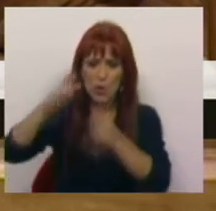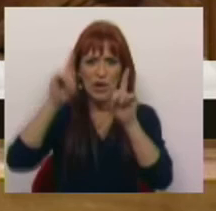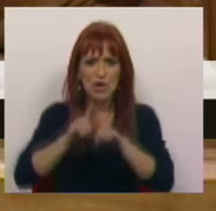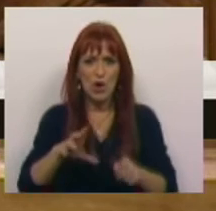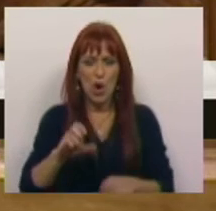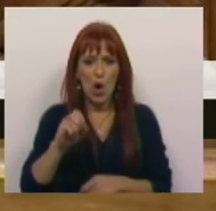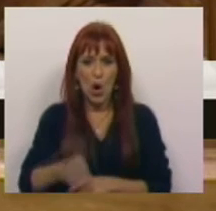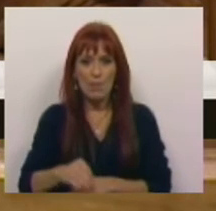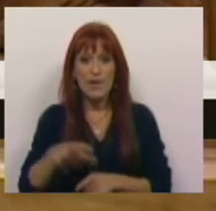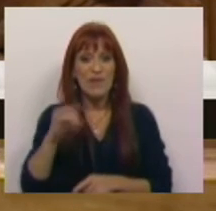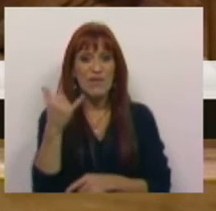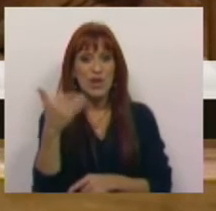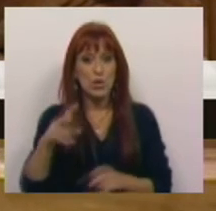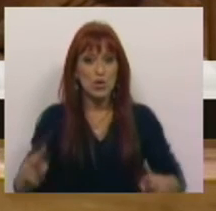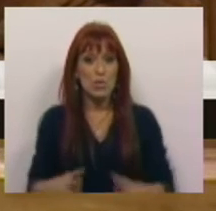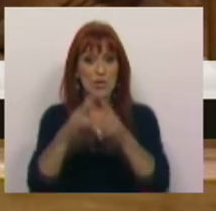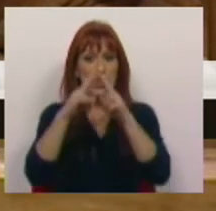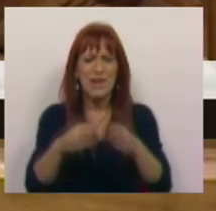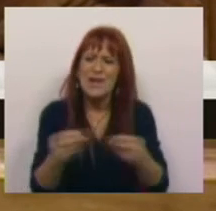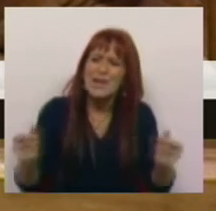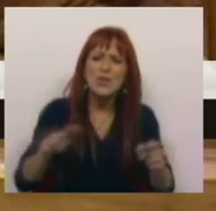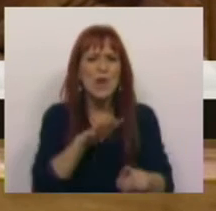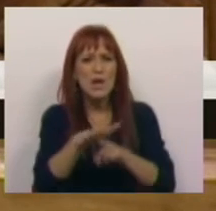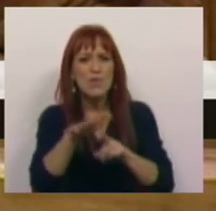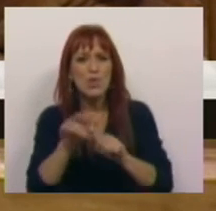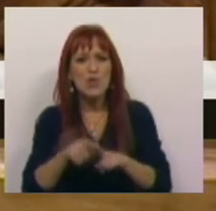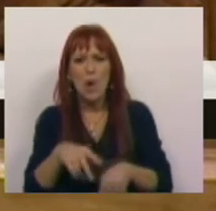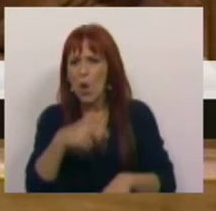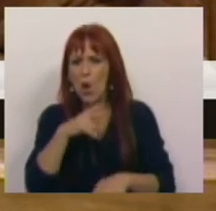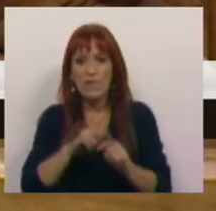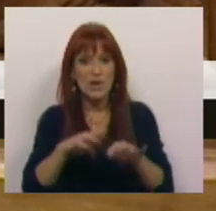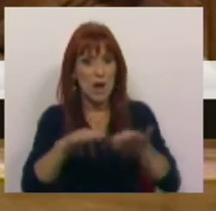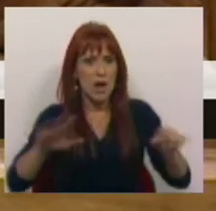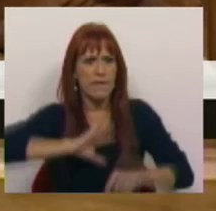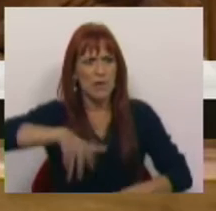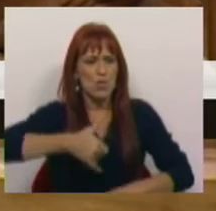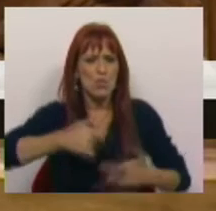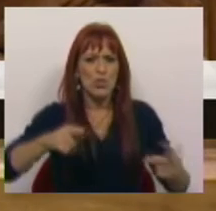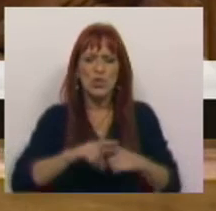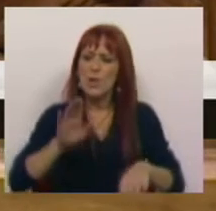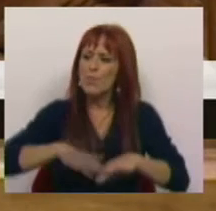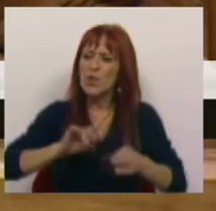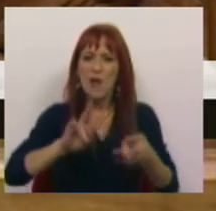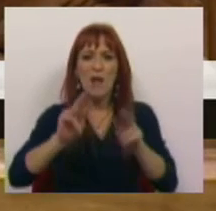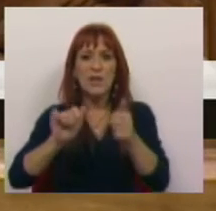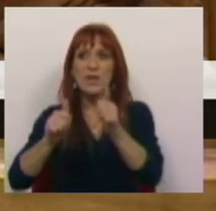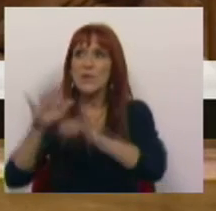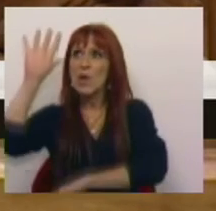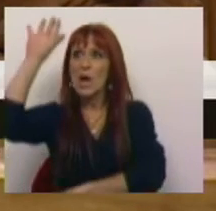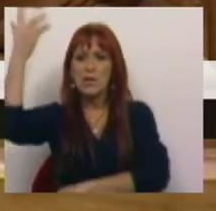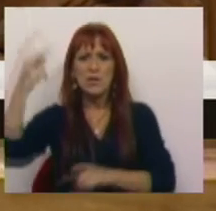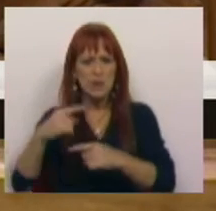da COP21 em Paris, no sentido de mitigar os impactos desastrosos à escala planetária que resultam das alterações